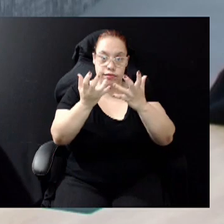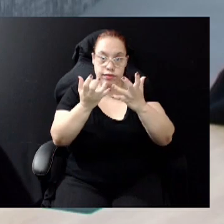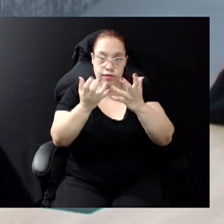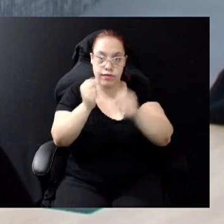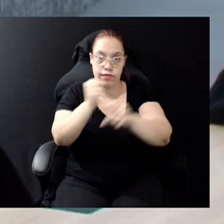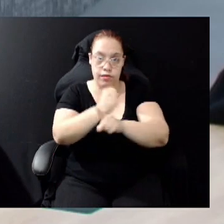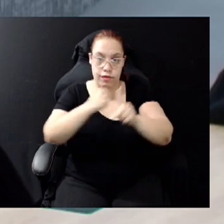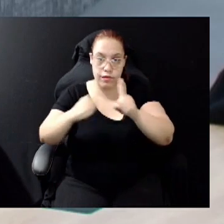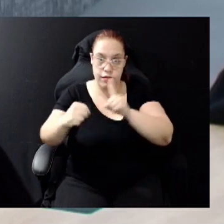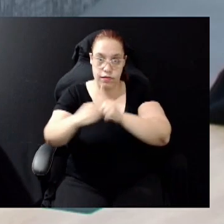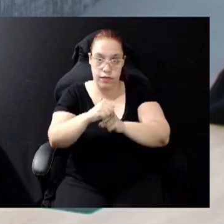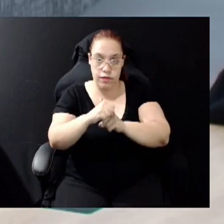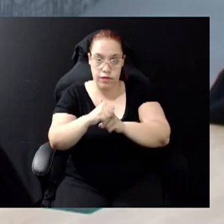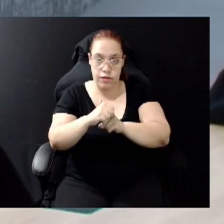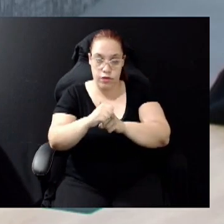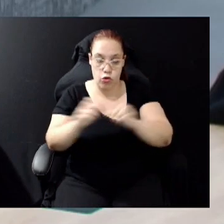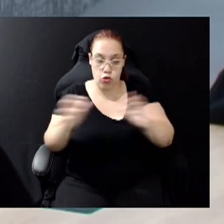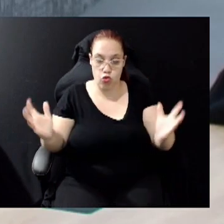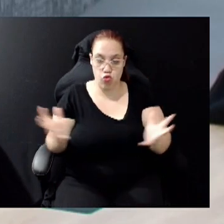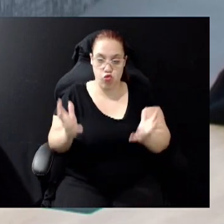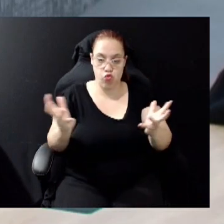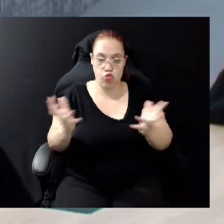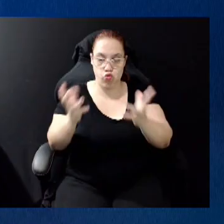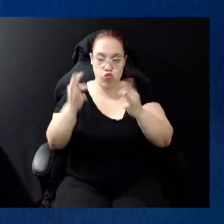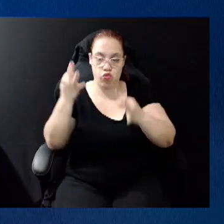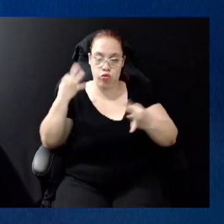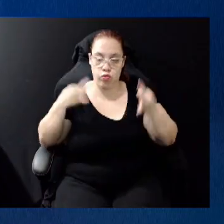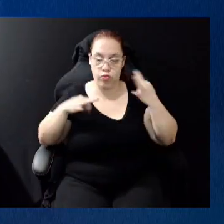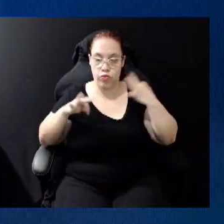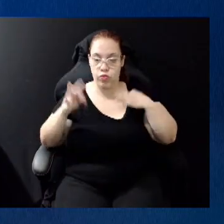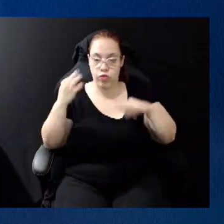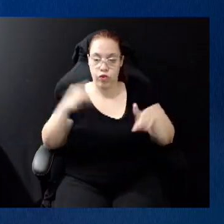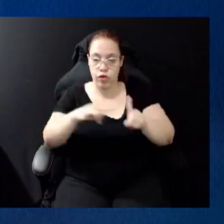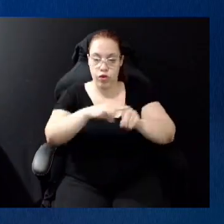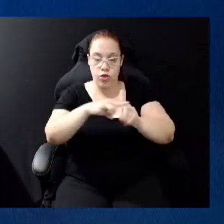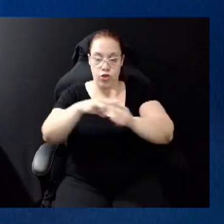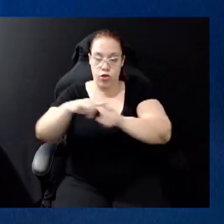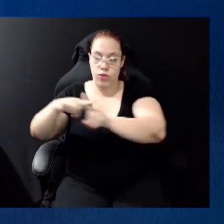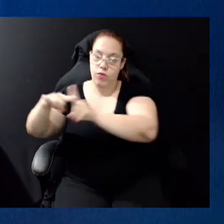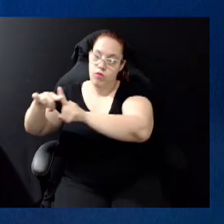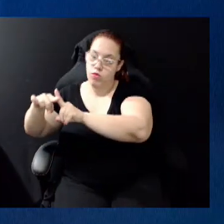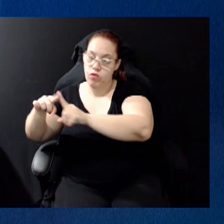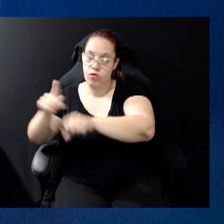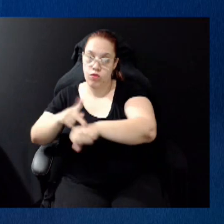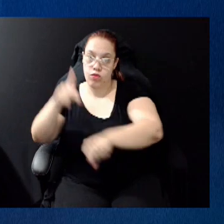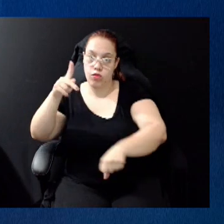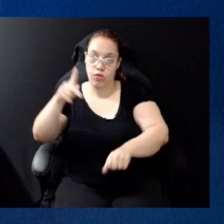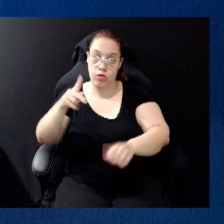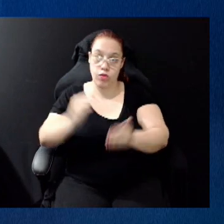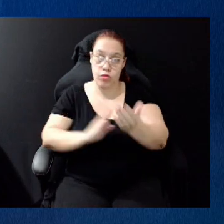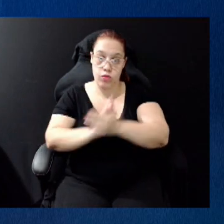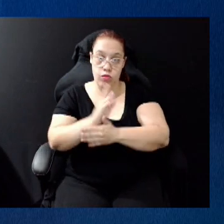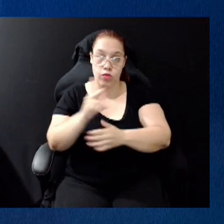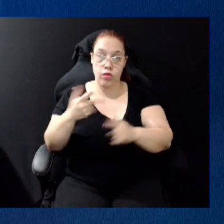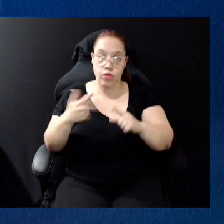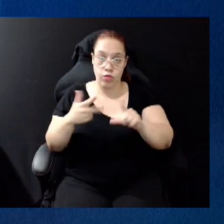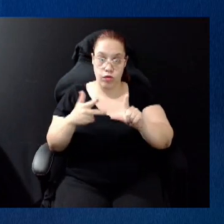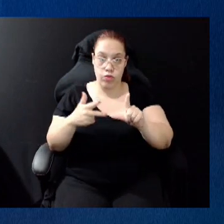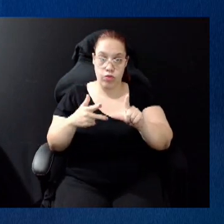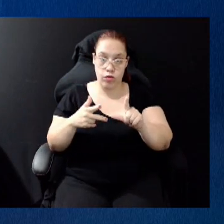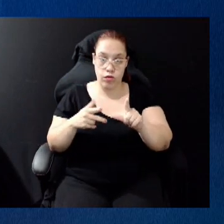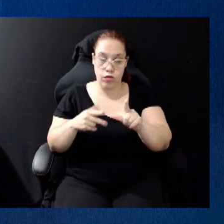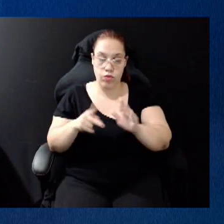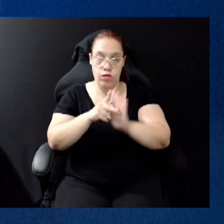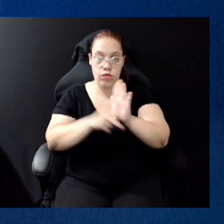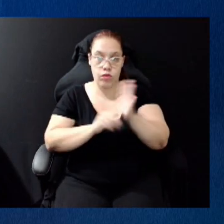sociedade e estimular o turismo cemiterial. Após a aprovação no Legislativo, o projeto de lei foi